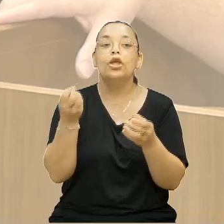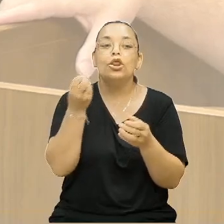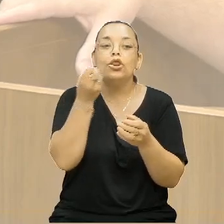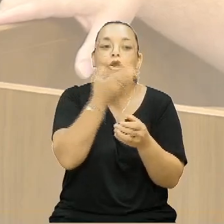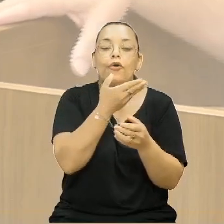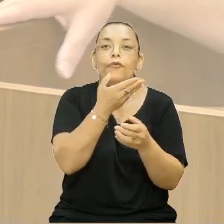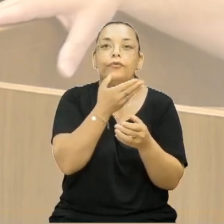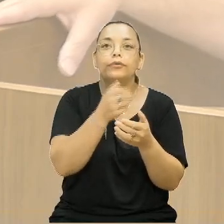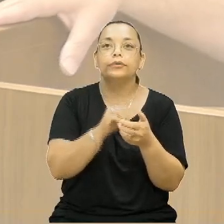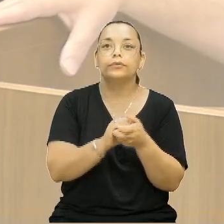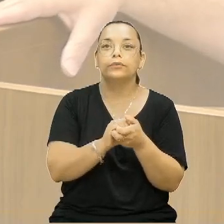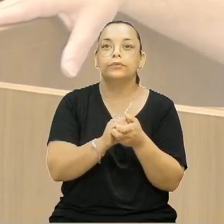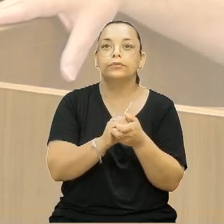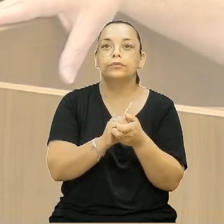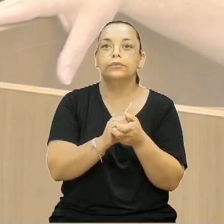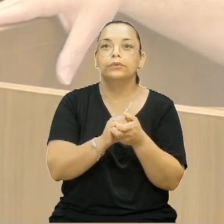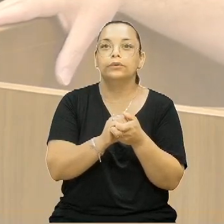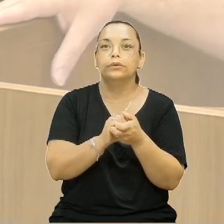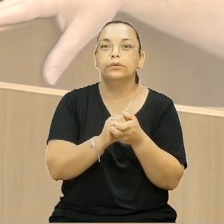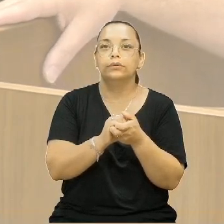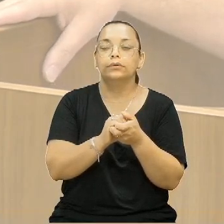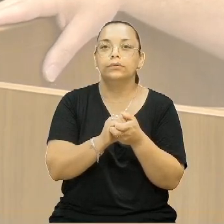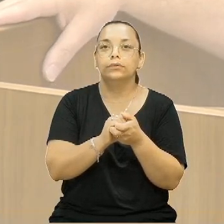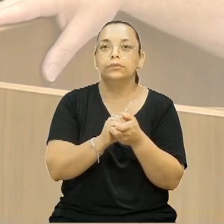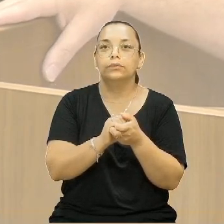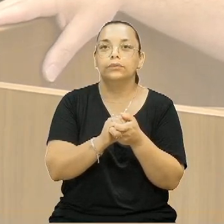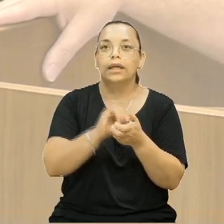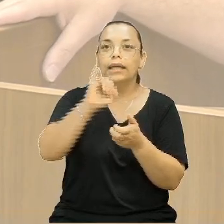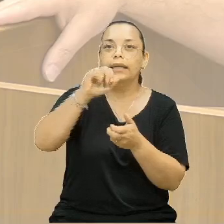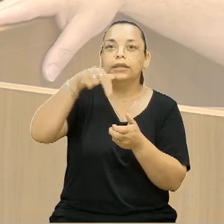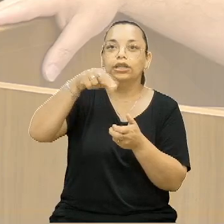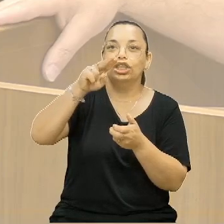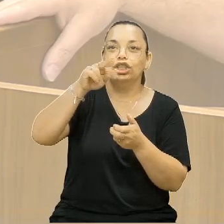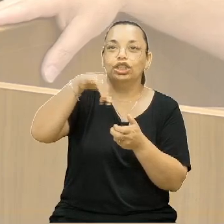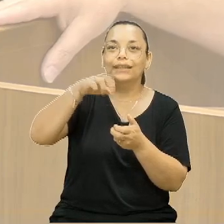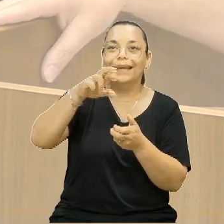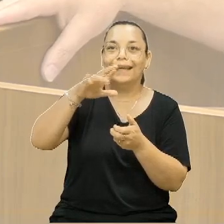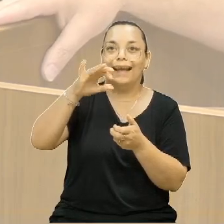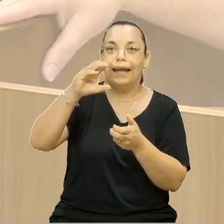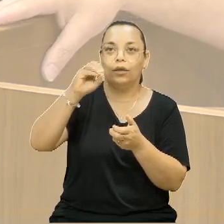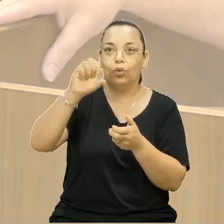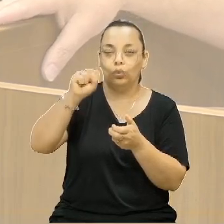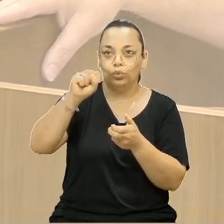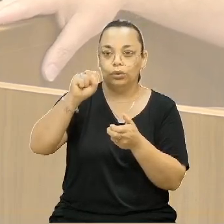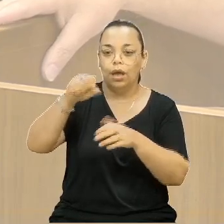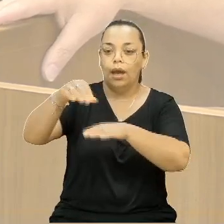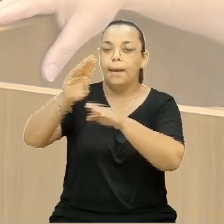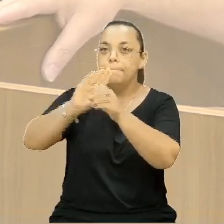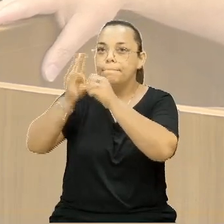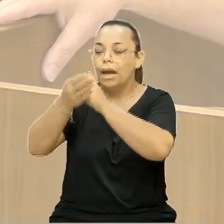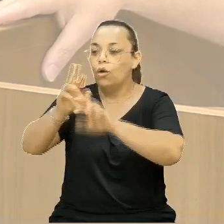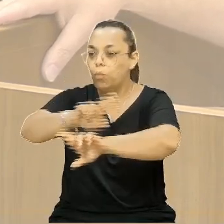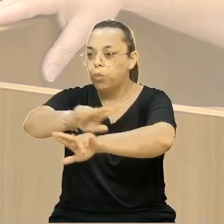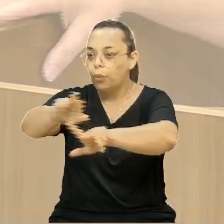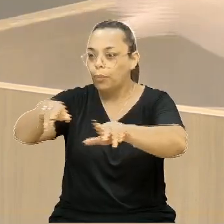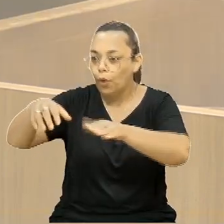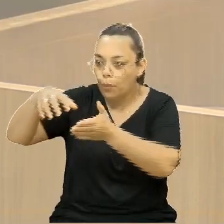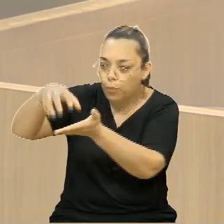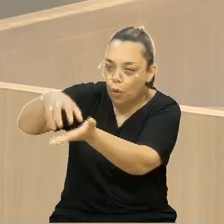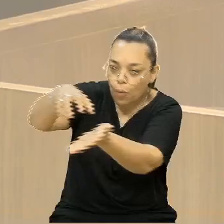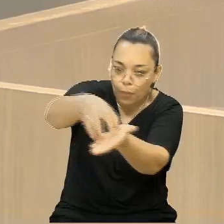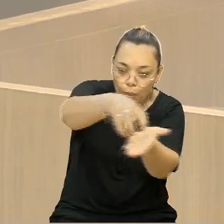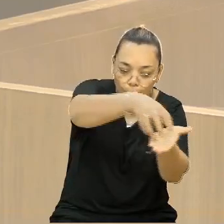novos itinerários sejam feitos em bairros, em horários diferenciados, mas tudo isso é preciso a gente analisar